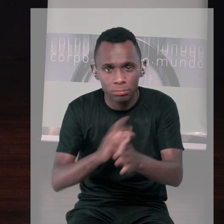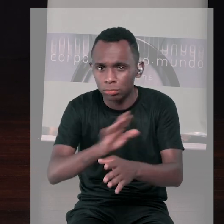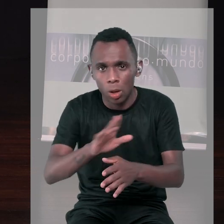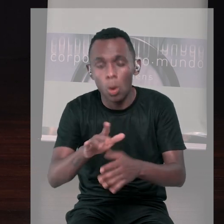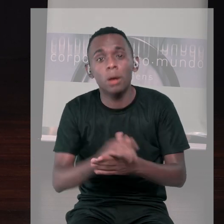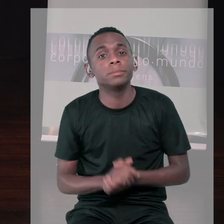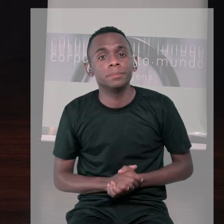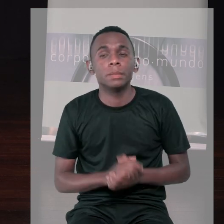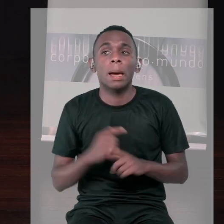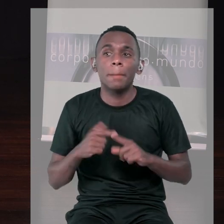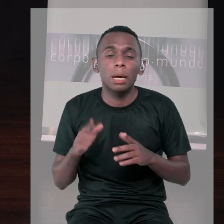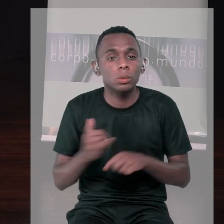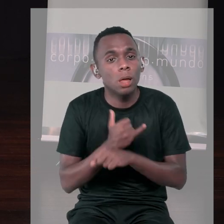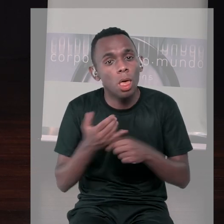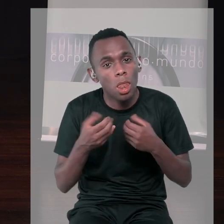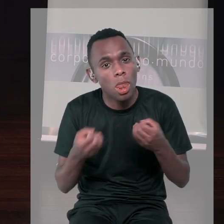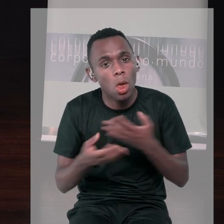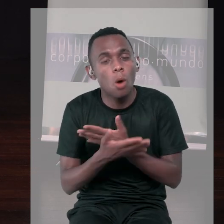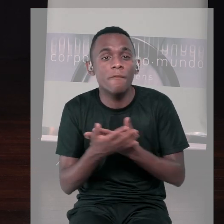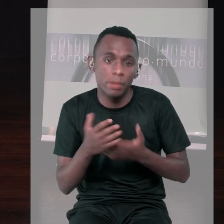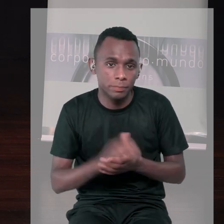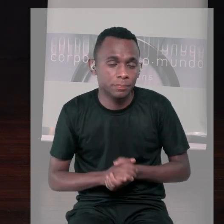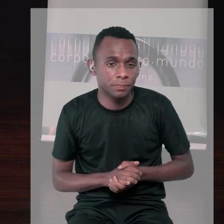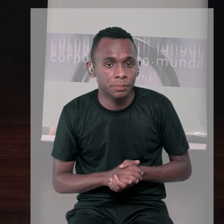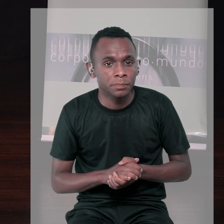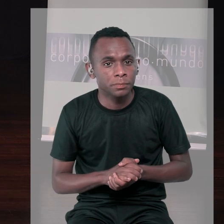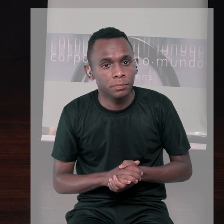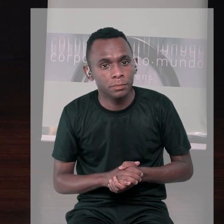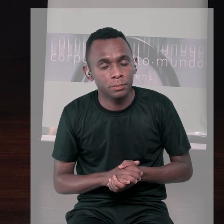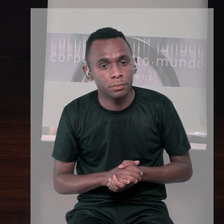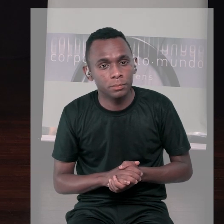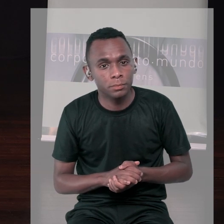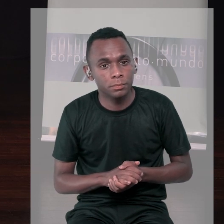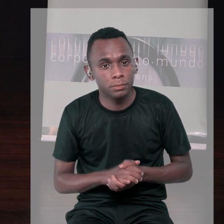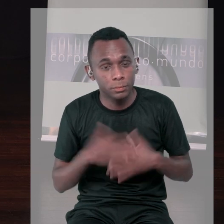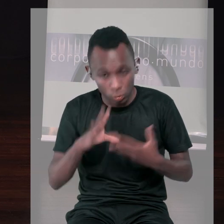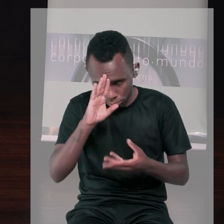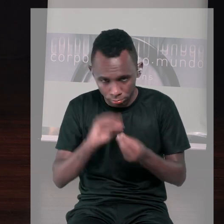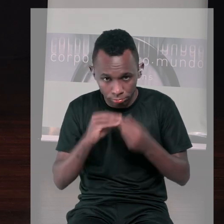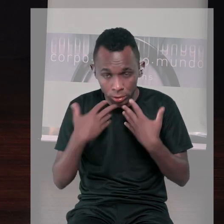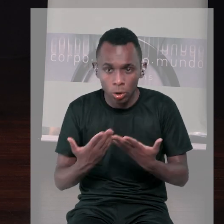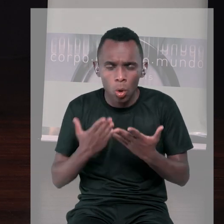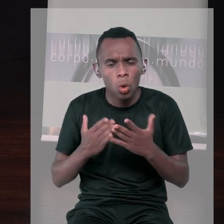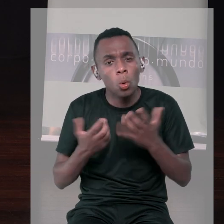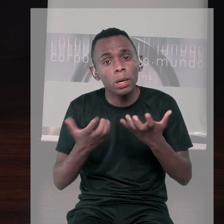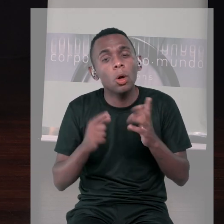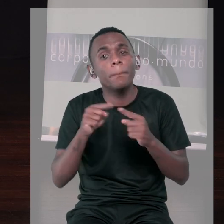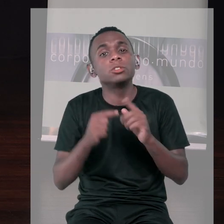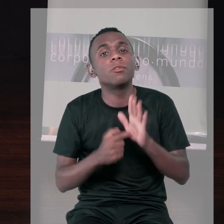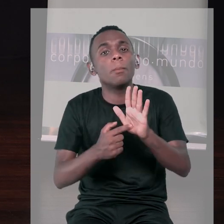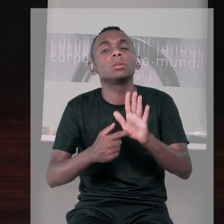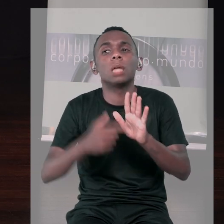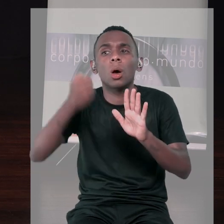entrada. Então, partindo para a conclusão. Nesse percurso, eu procurei mostrar como, ao longo da modernidade, foi sendo